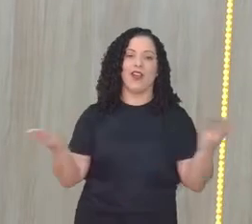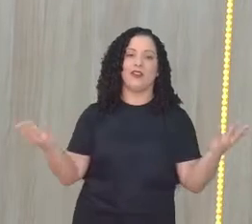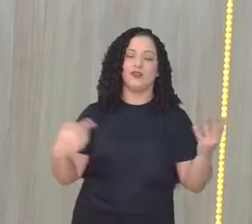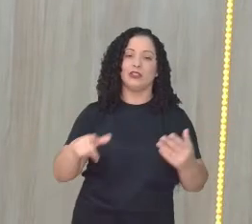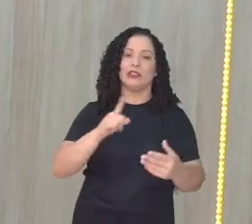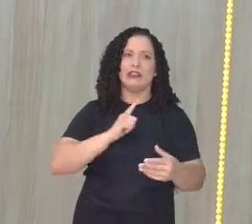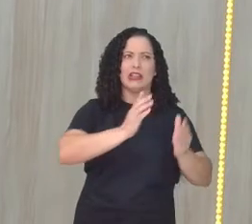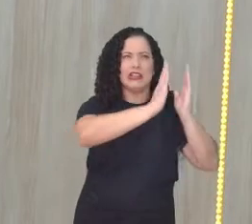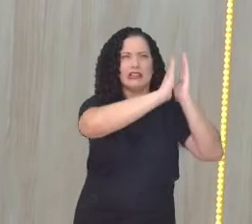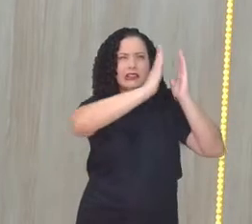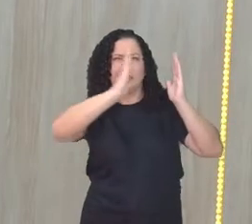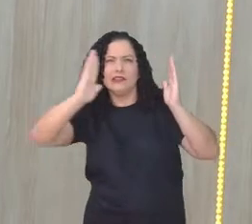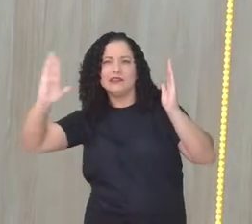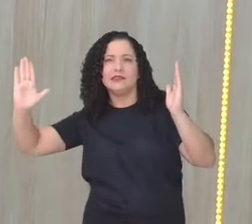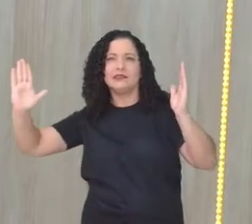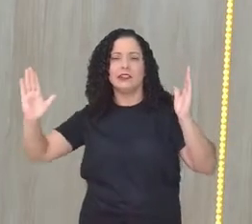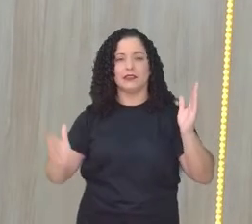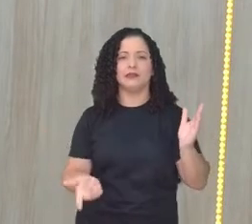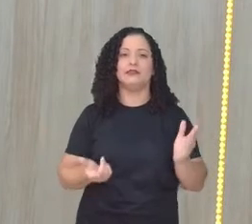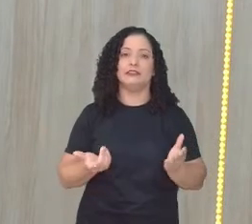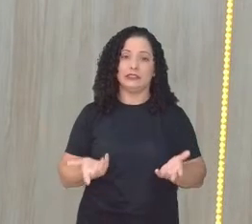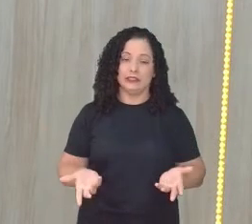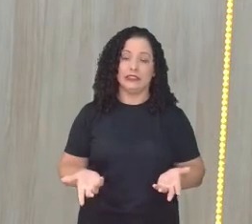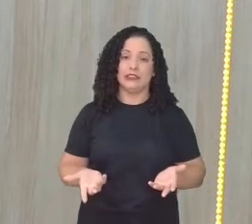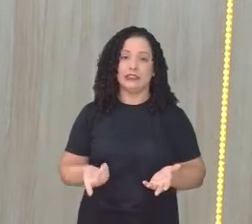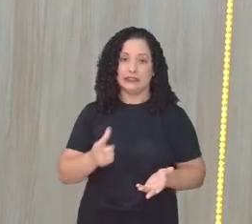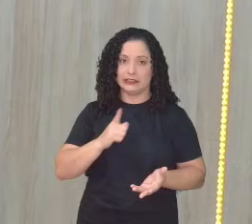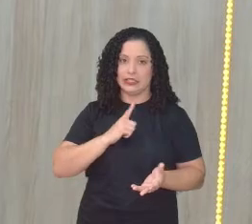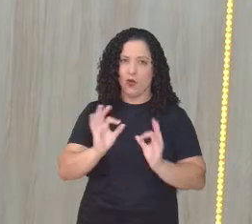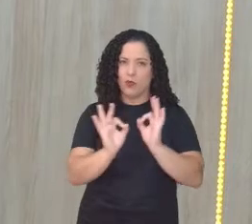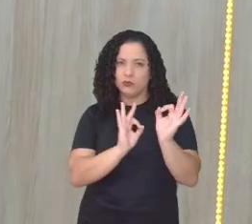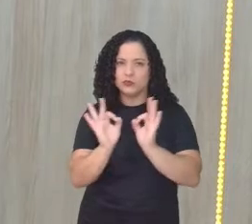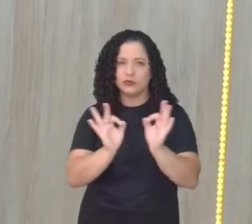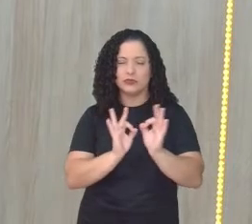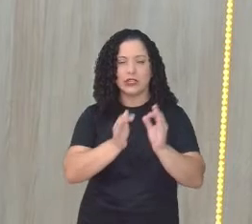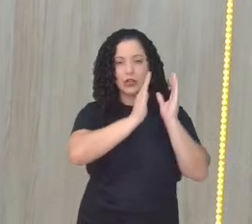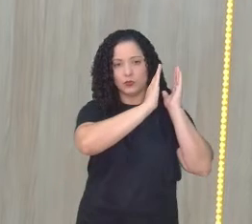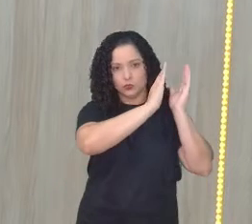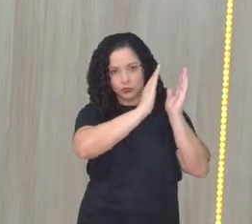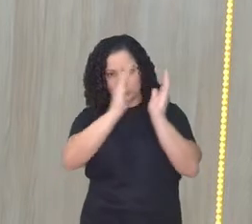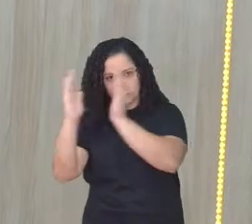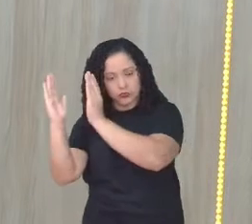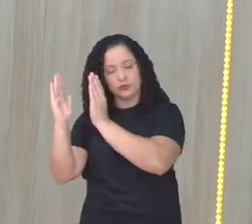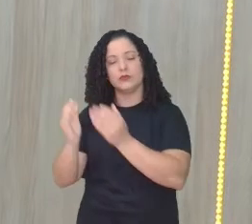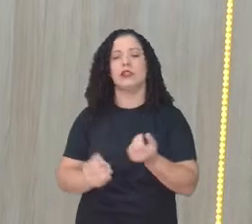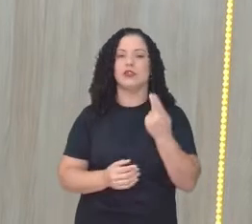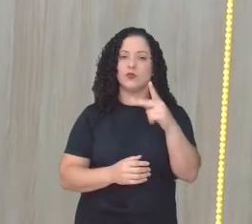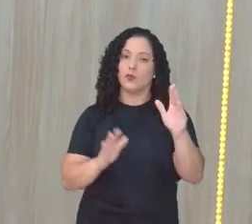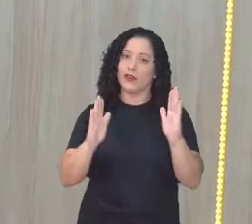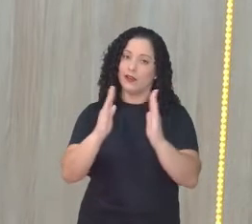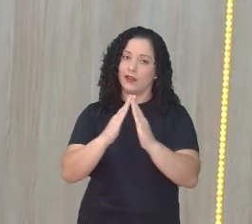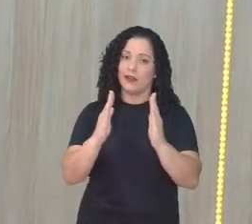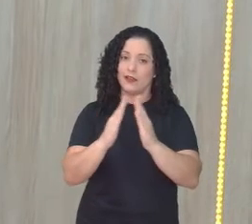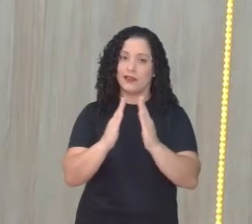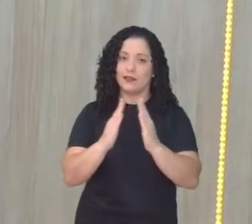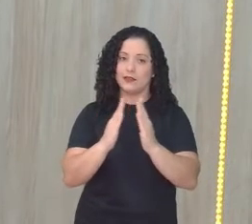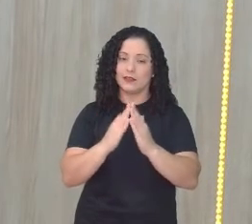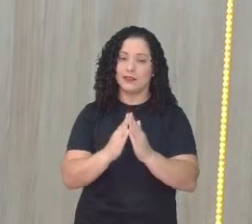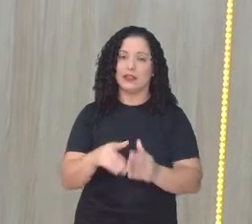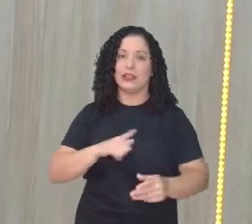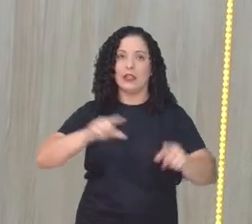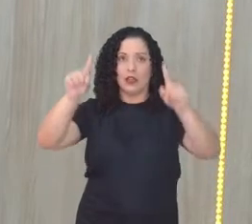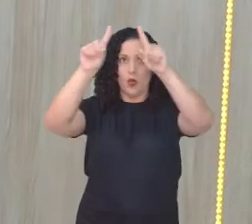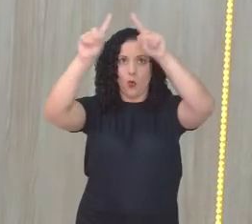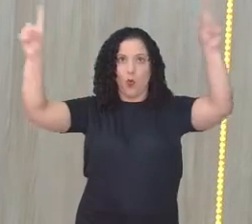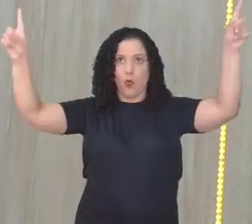vários livros, né, assim, materiais mesmo na sua casa, né, você vai ocupar um